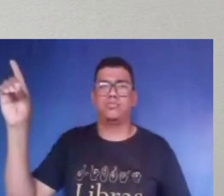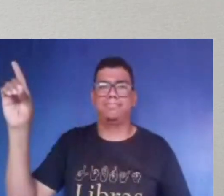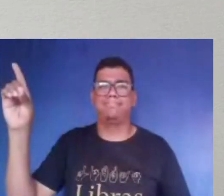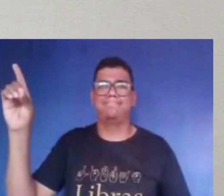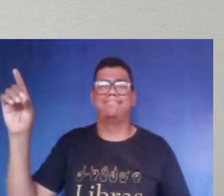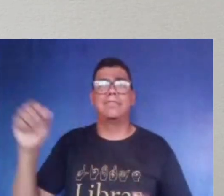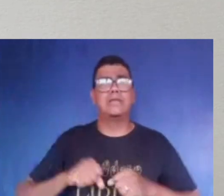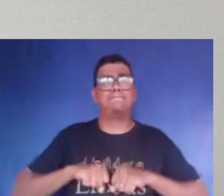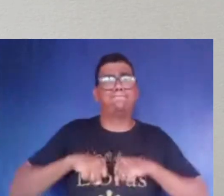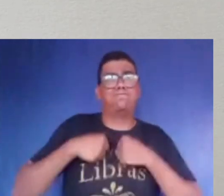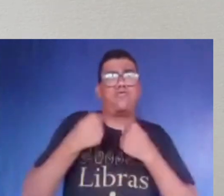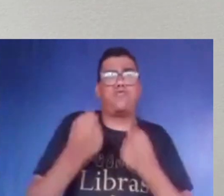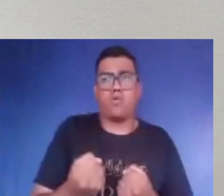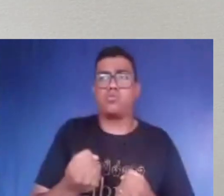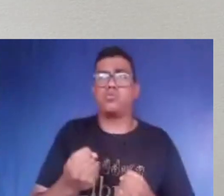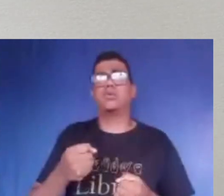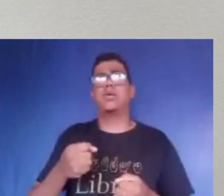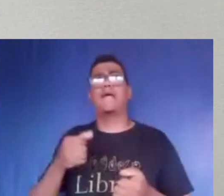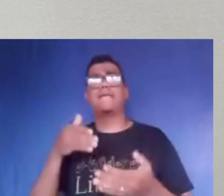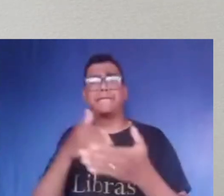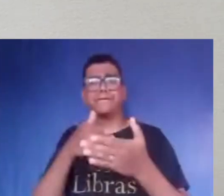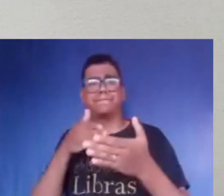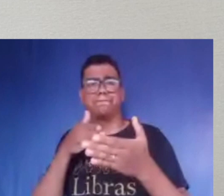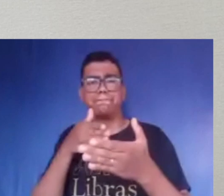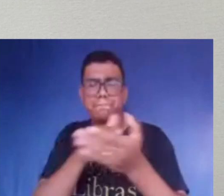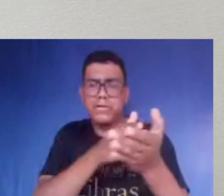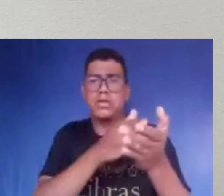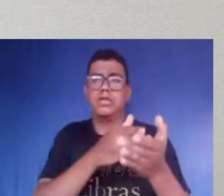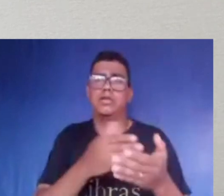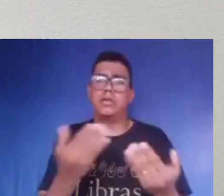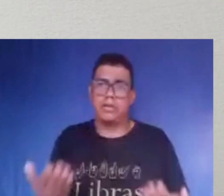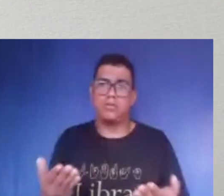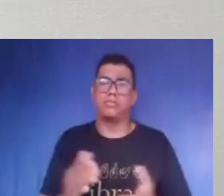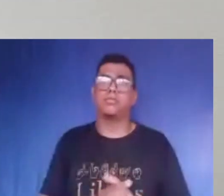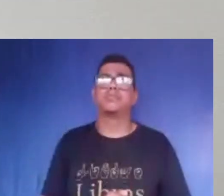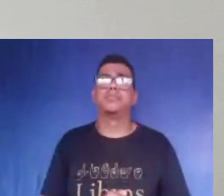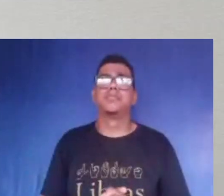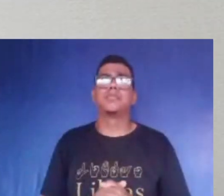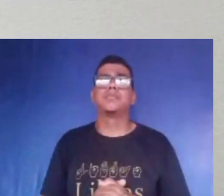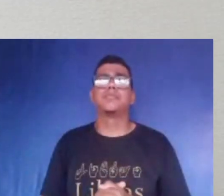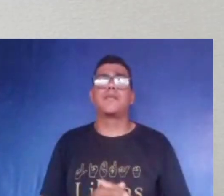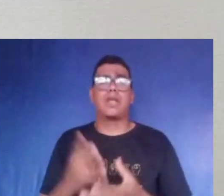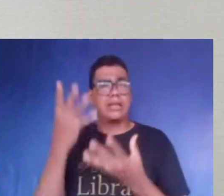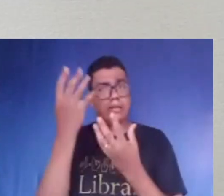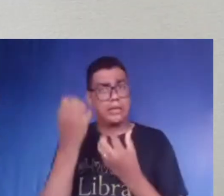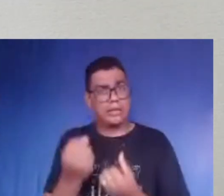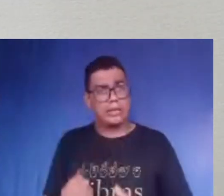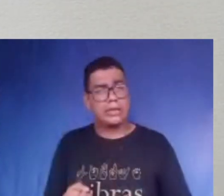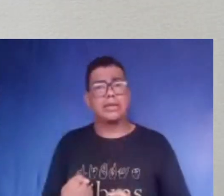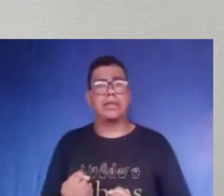sido pedido para a gente, né, de se ficar mais em casa, de evitar aglomeração, se você acha que enfrentar isso é ousadia, não